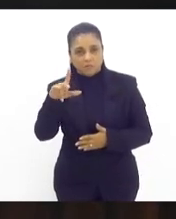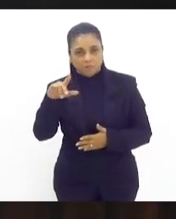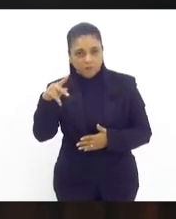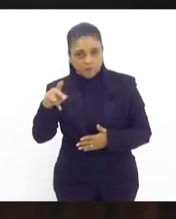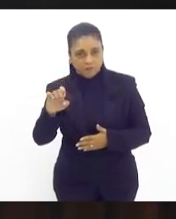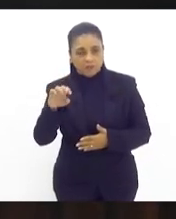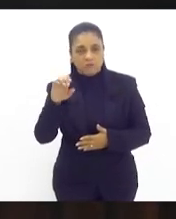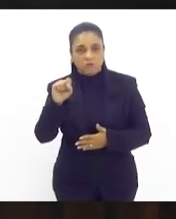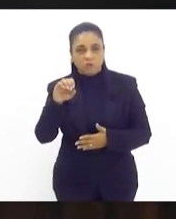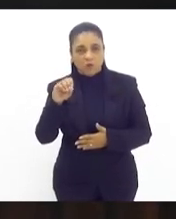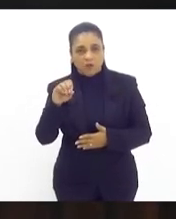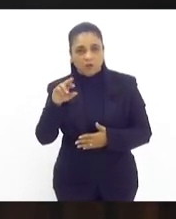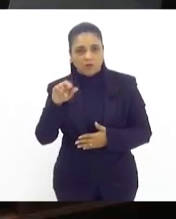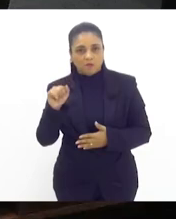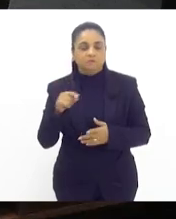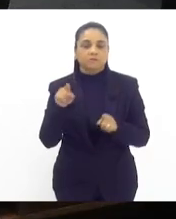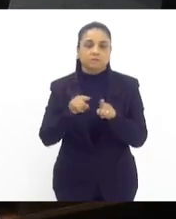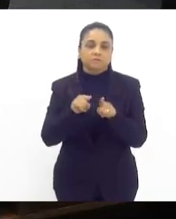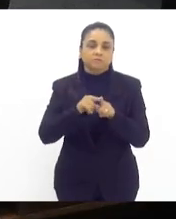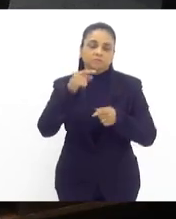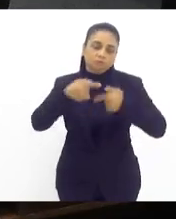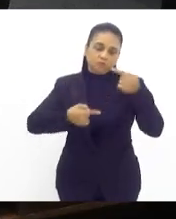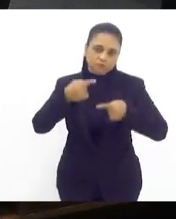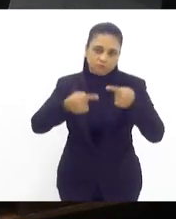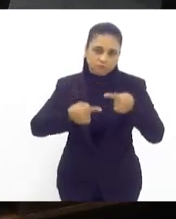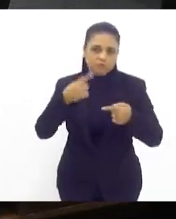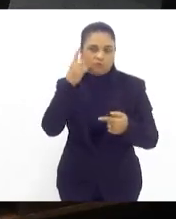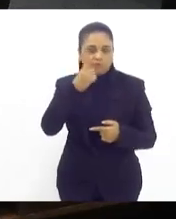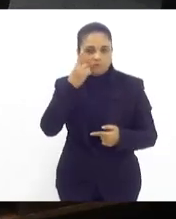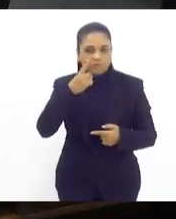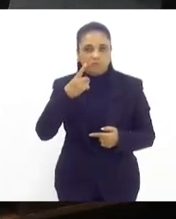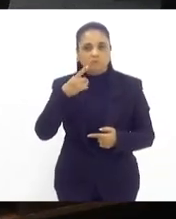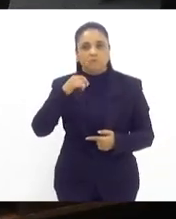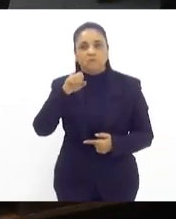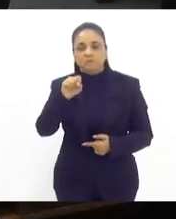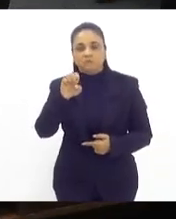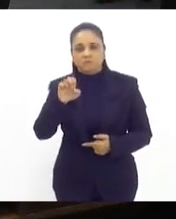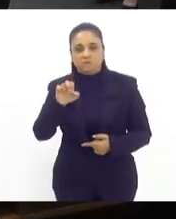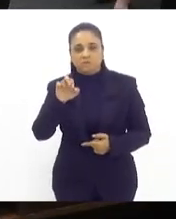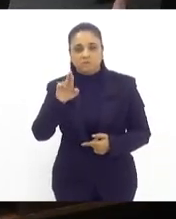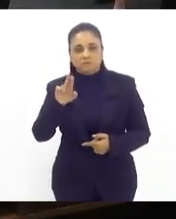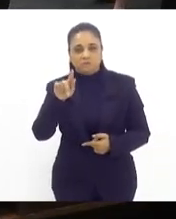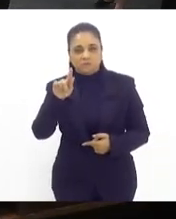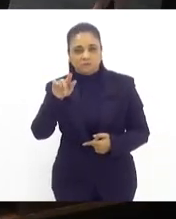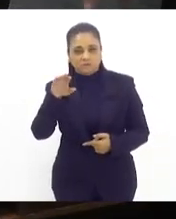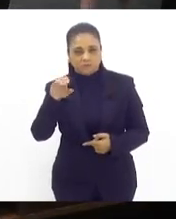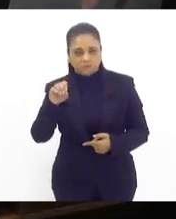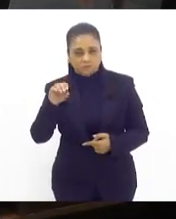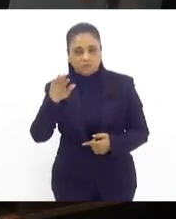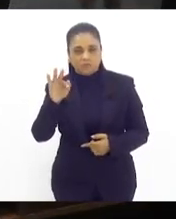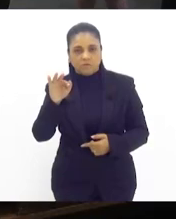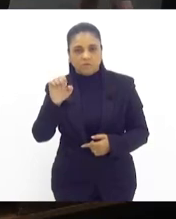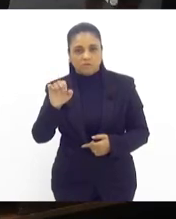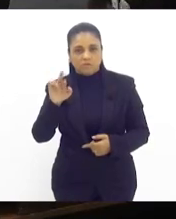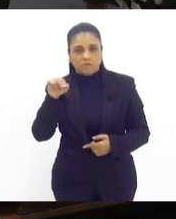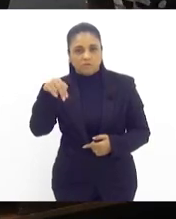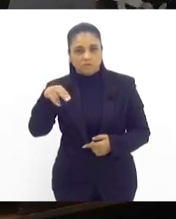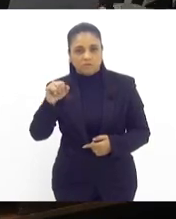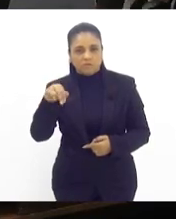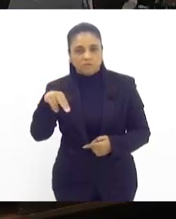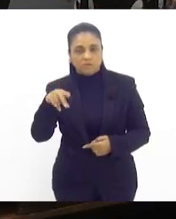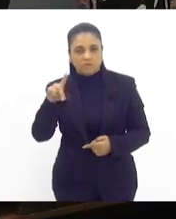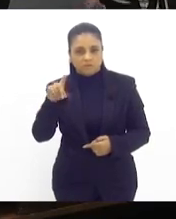discussão Deputado Sérgio Fernandes vou passar para o autor mas o autor puder um